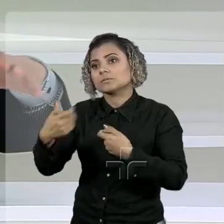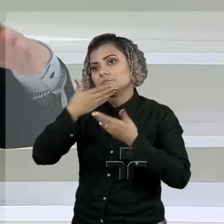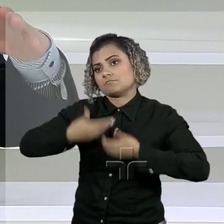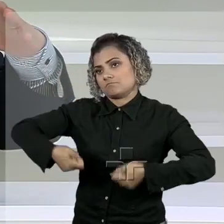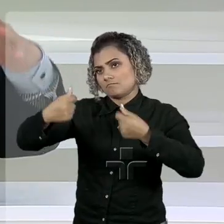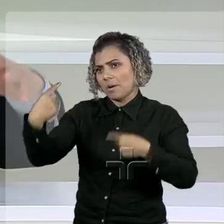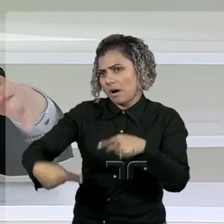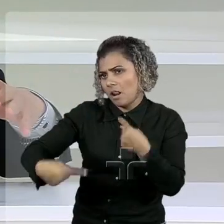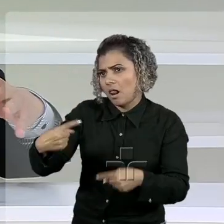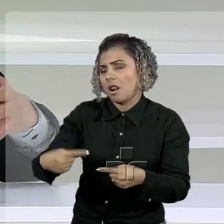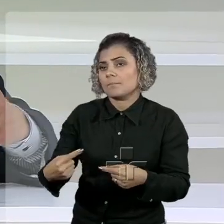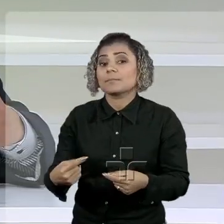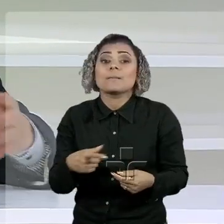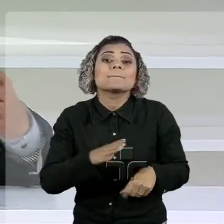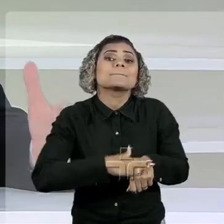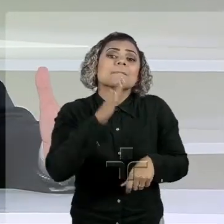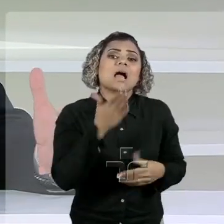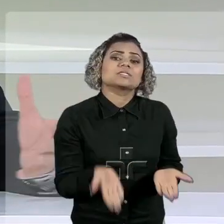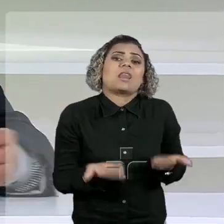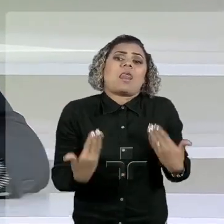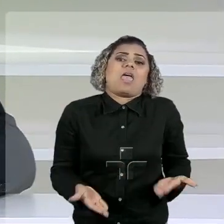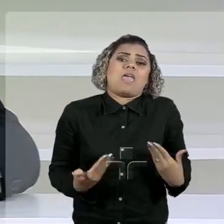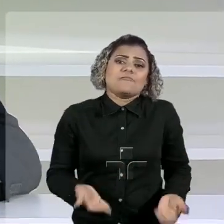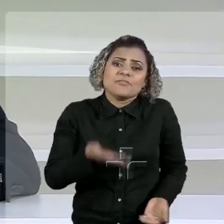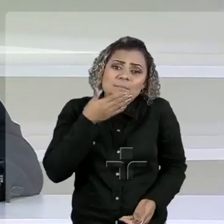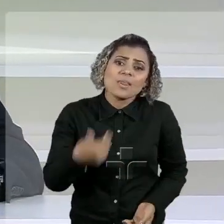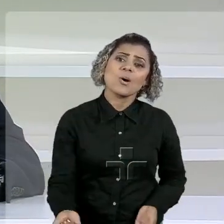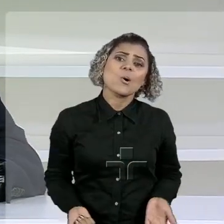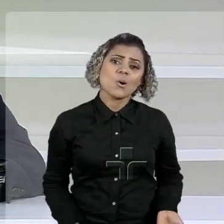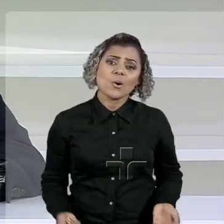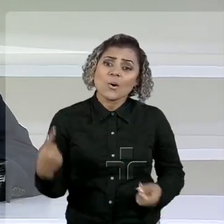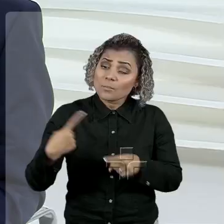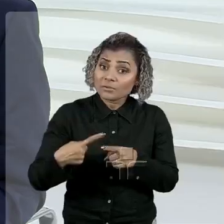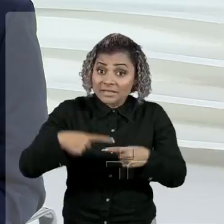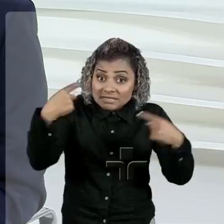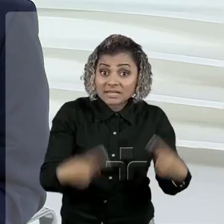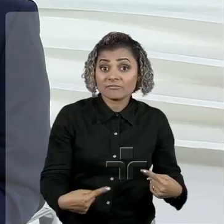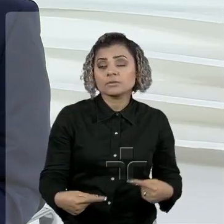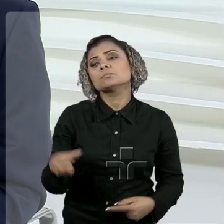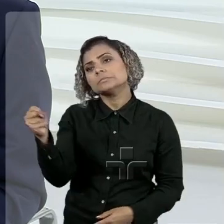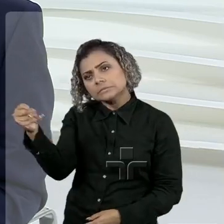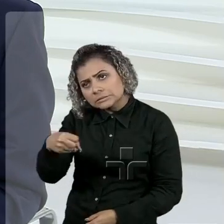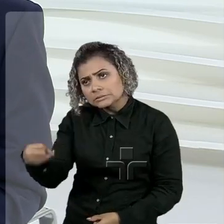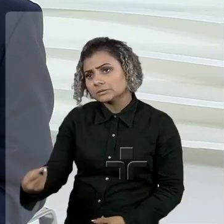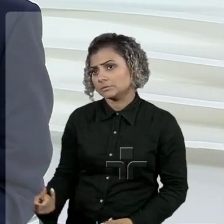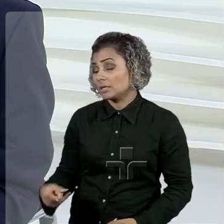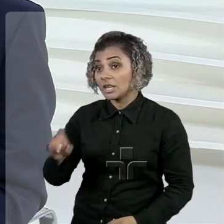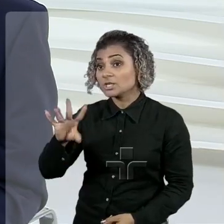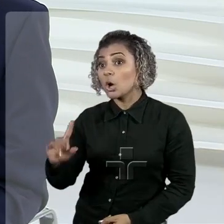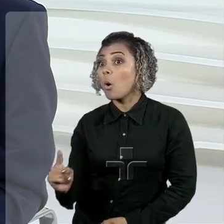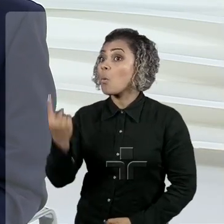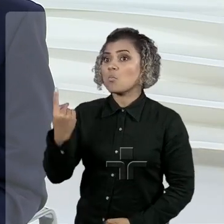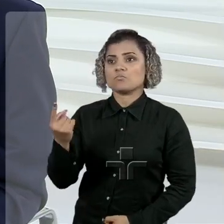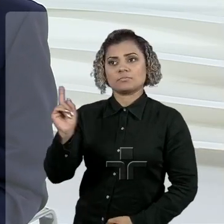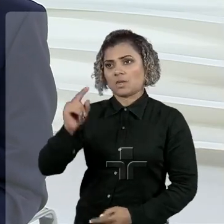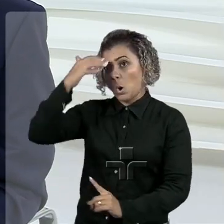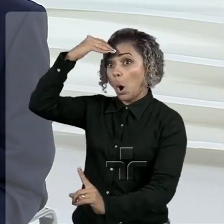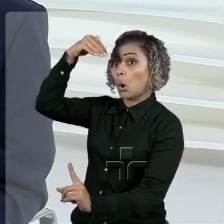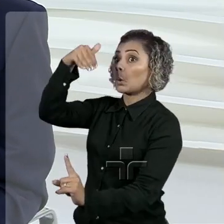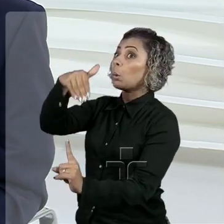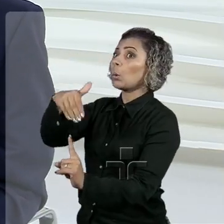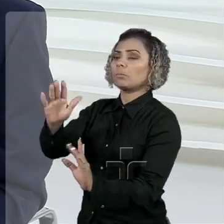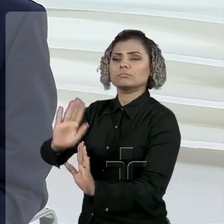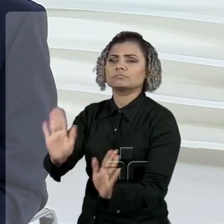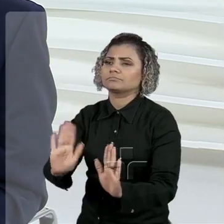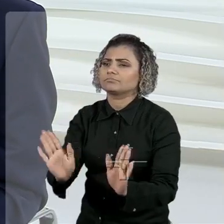para tornar mais leve, né? Esse é um dos problemas. O gigantismo, se é um desafio, e é um dos, não é, lógico, a culpa disso,